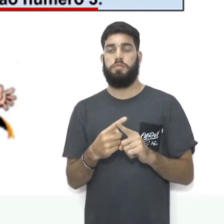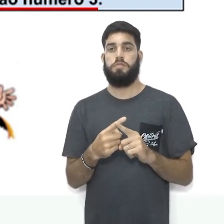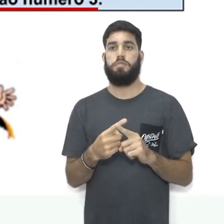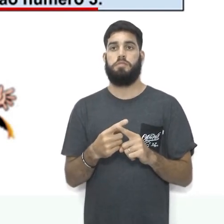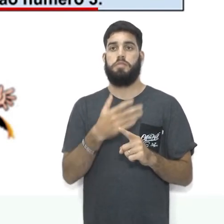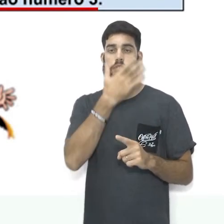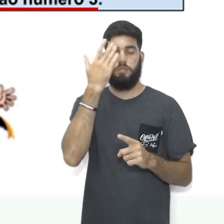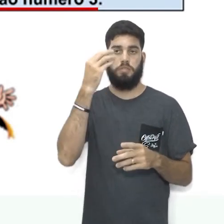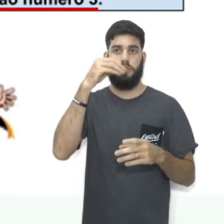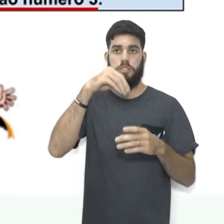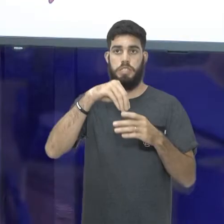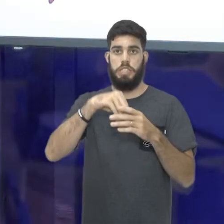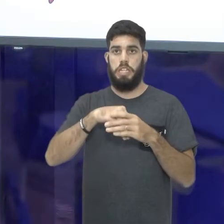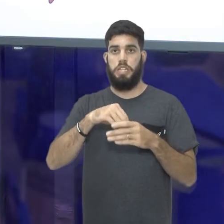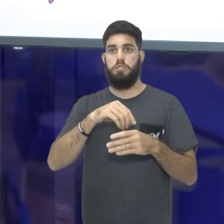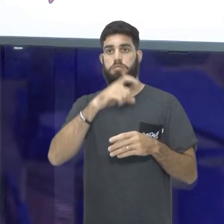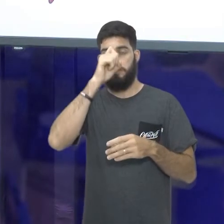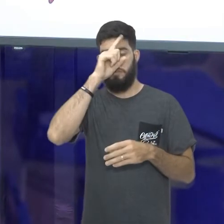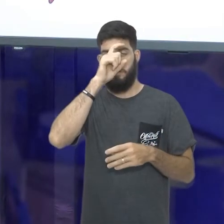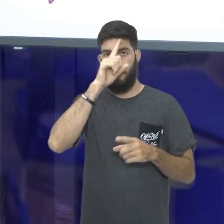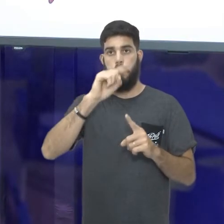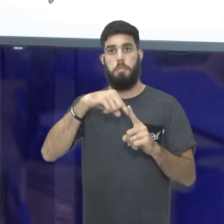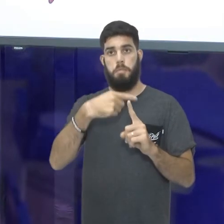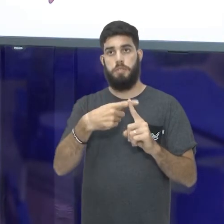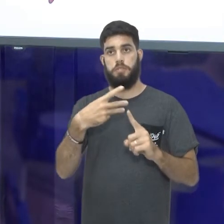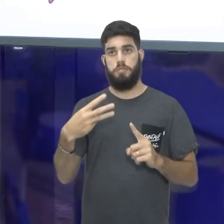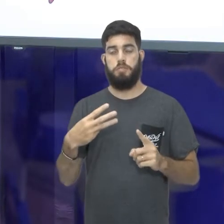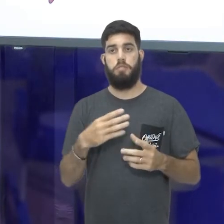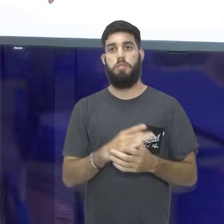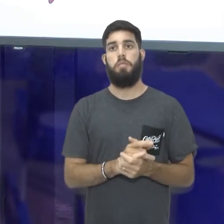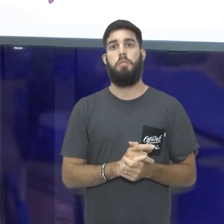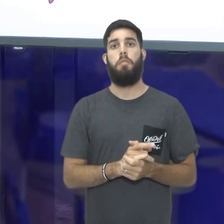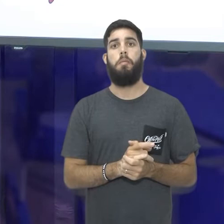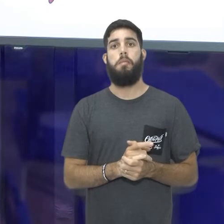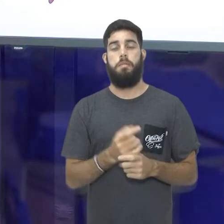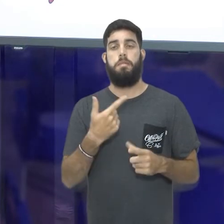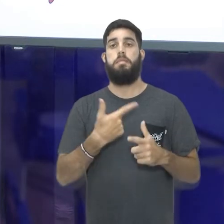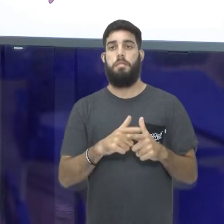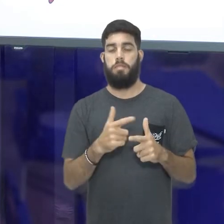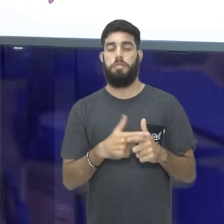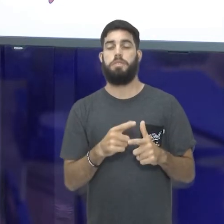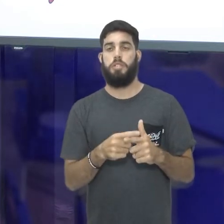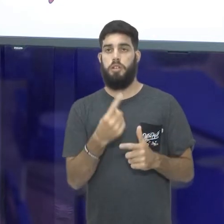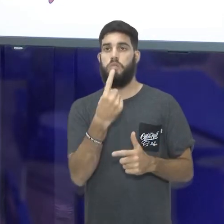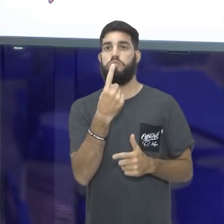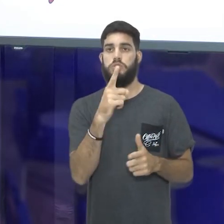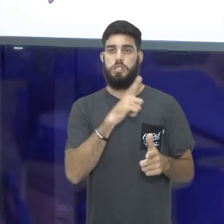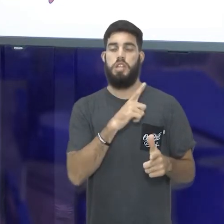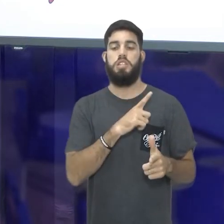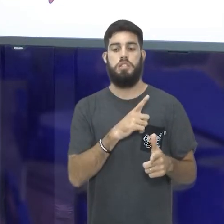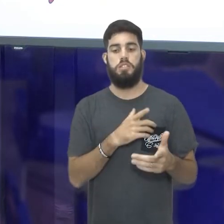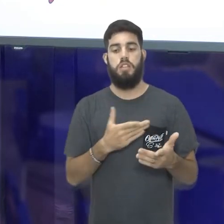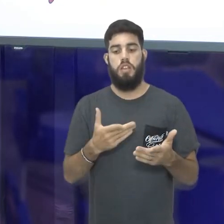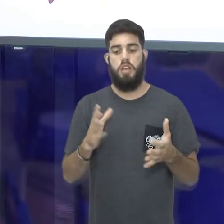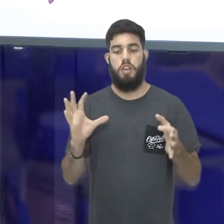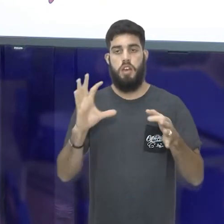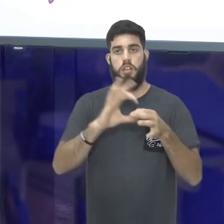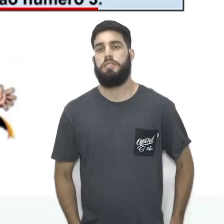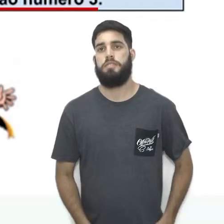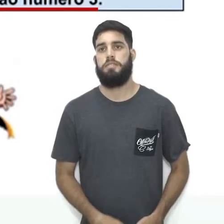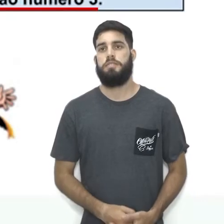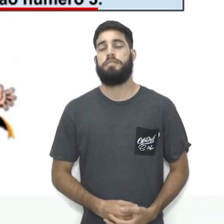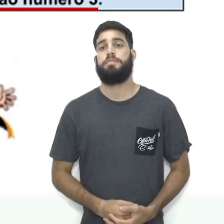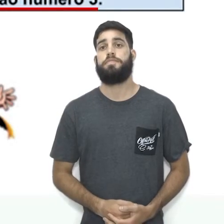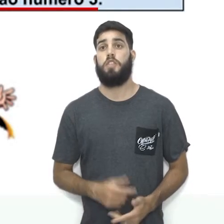internados somado ao número 3. Nesse caso, a gente pode ver que o problema 1, ele tem sim uma relação com o sistema que foi resolvido por